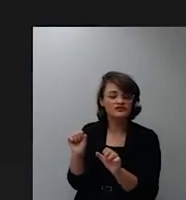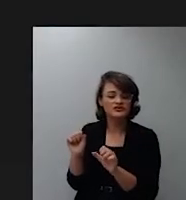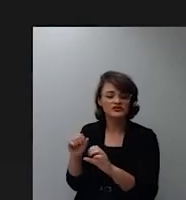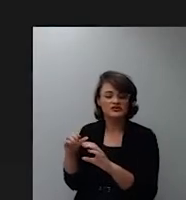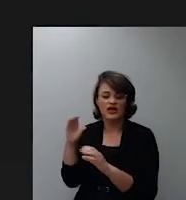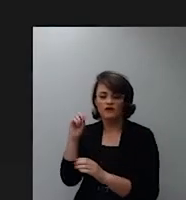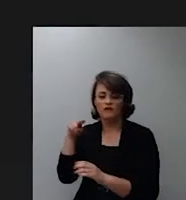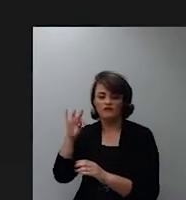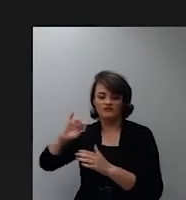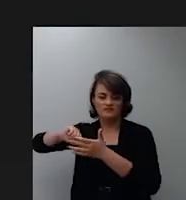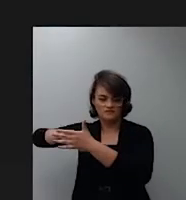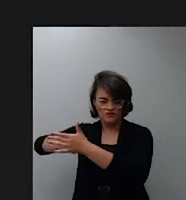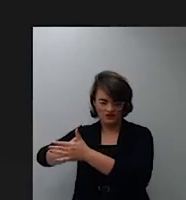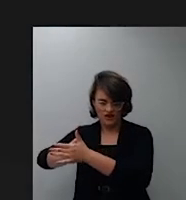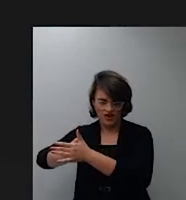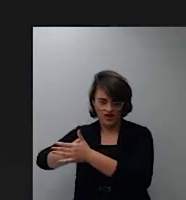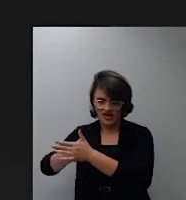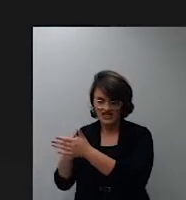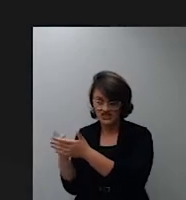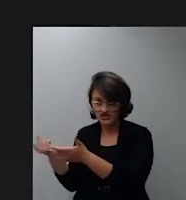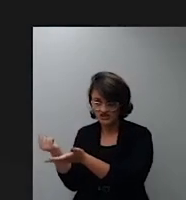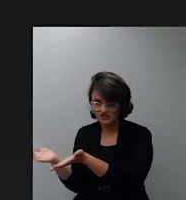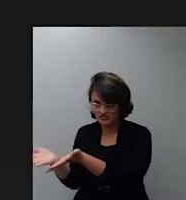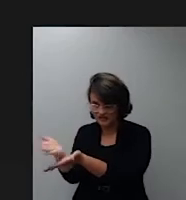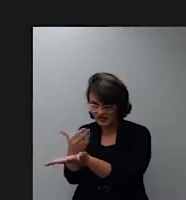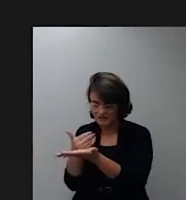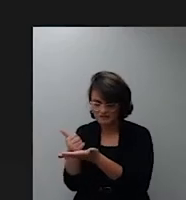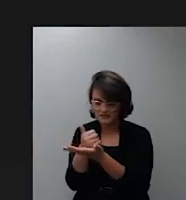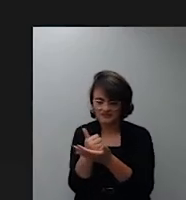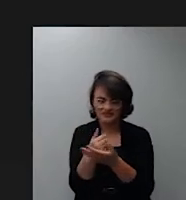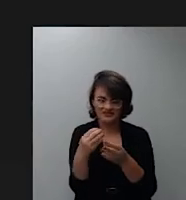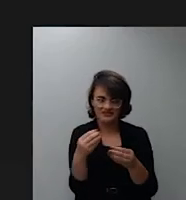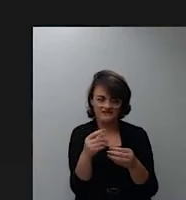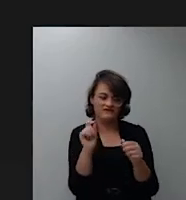e privados, sendo possível, assim, a penhora de